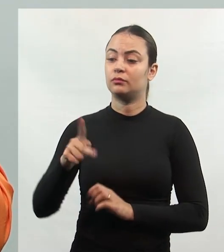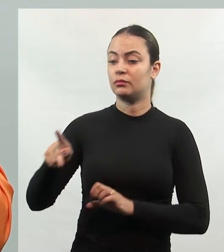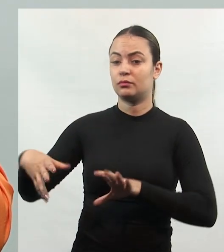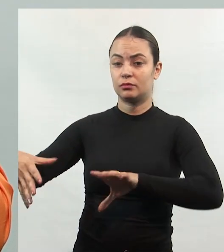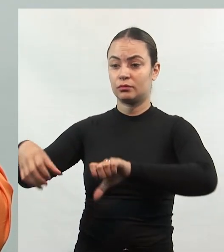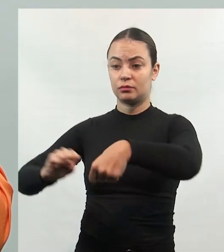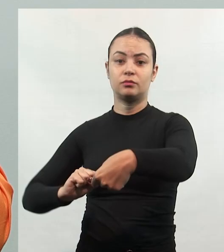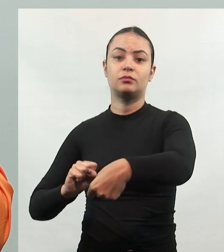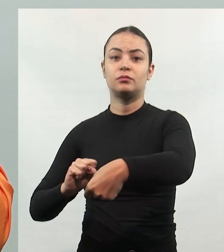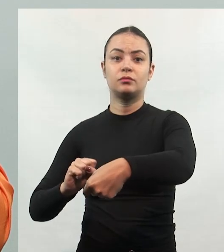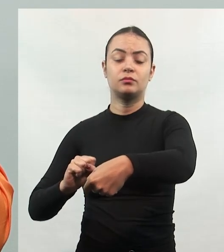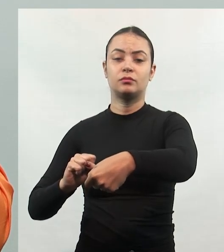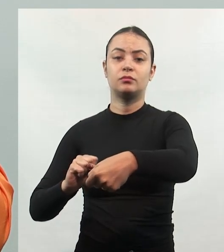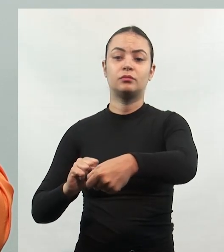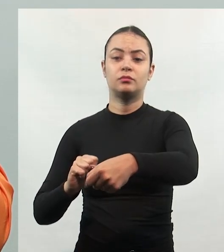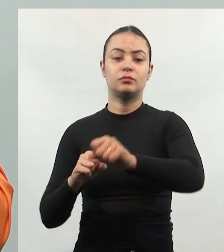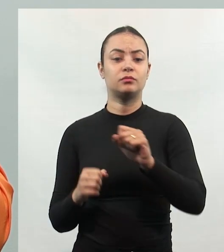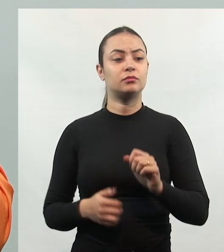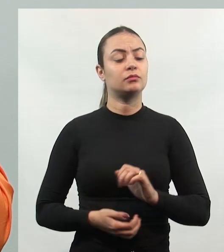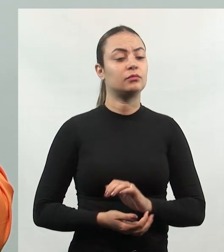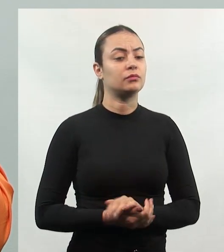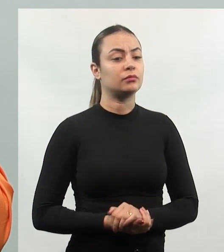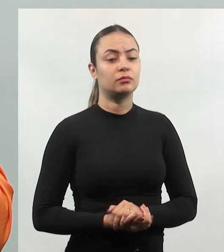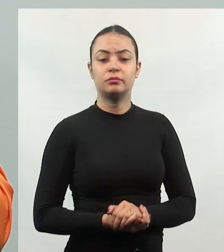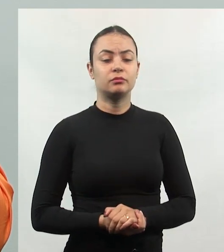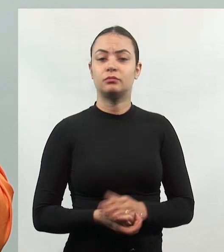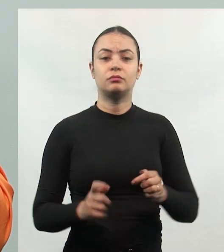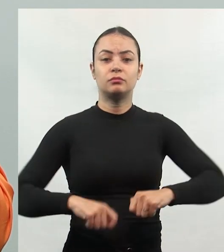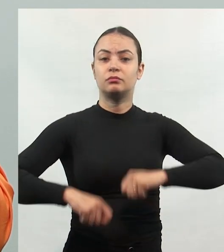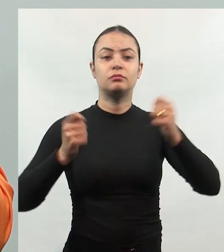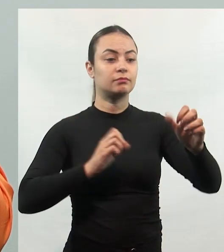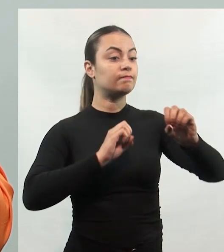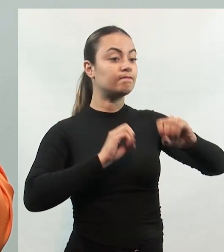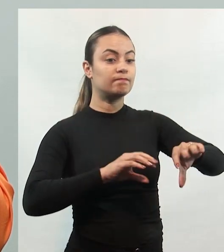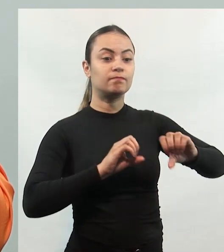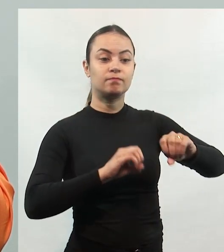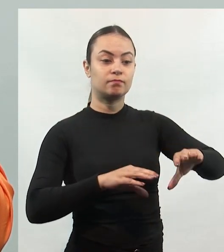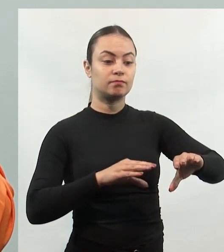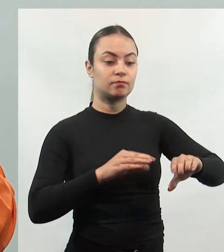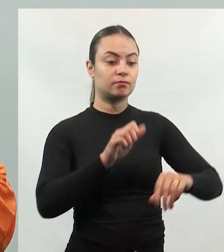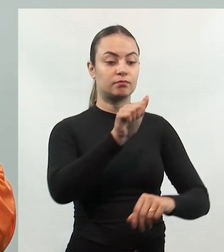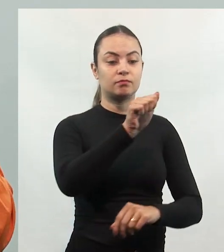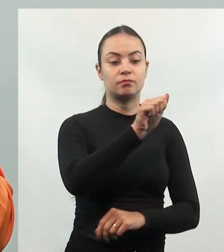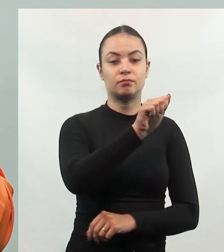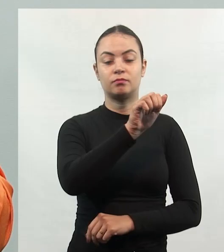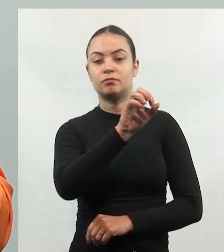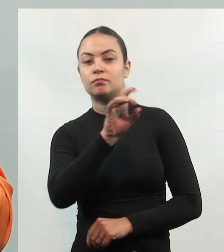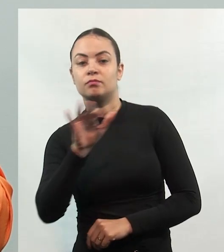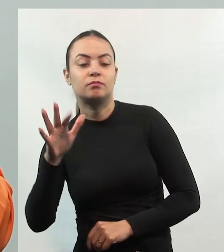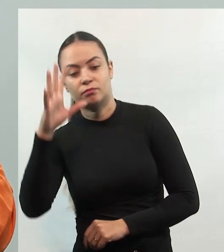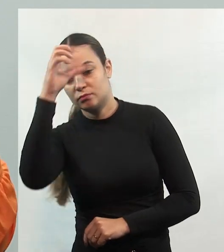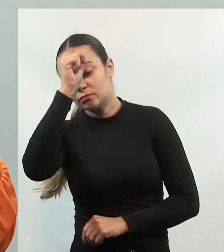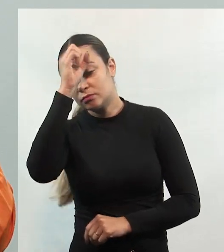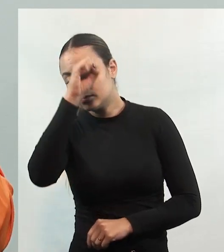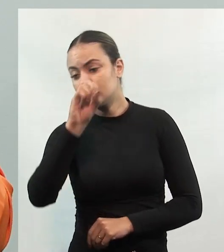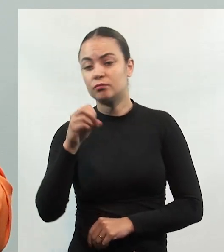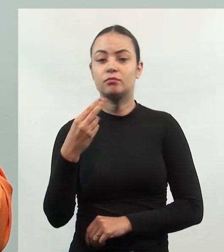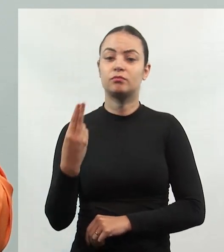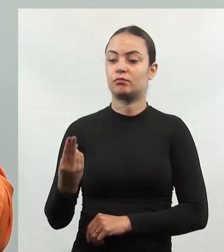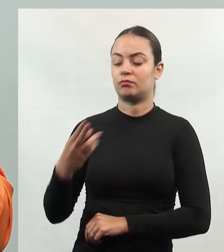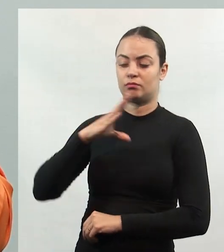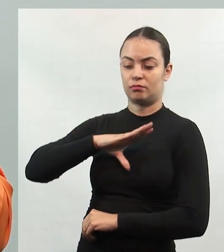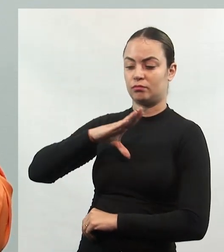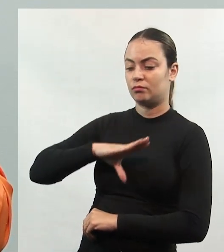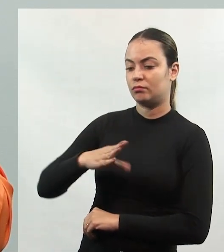de professores, né? Na matriz curricular desse nosso ensino superior, de hoje da pedagogia, mas também de outras áreas